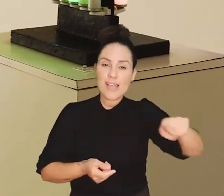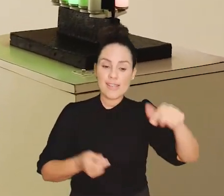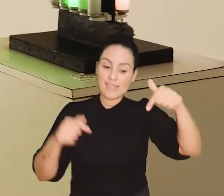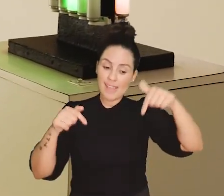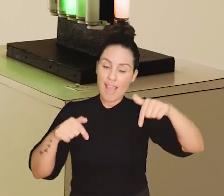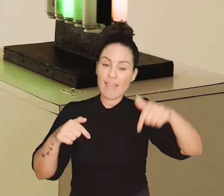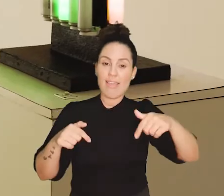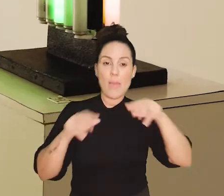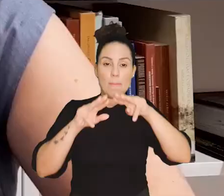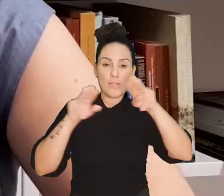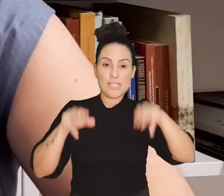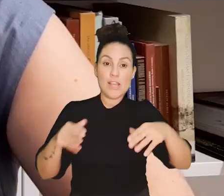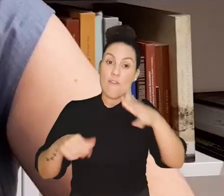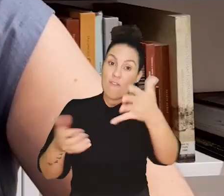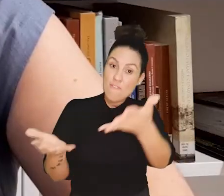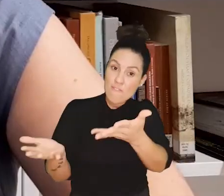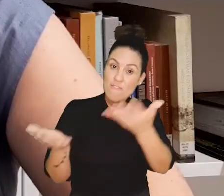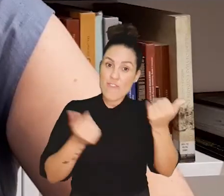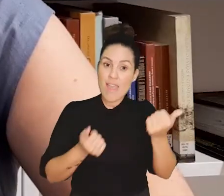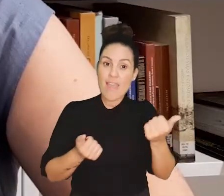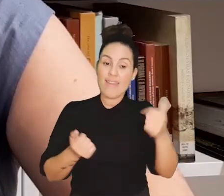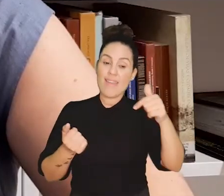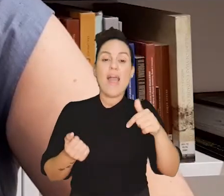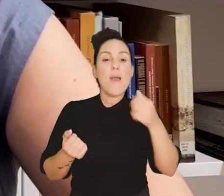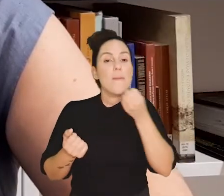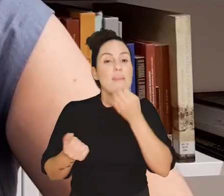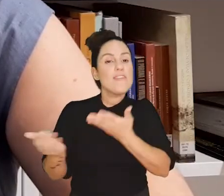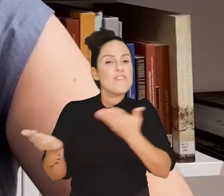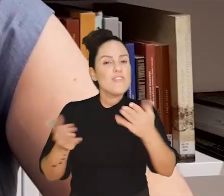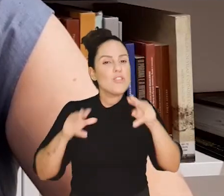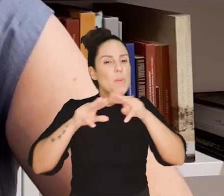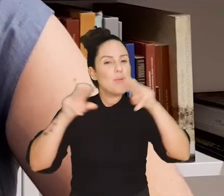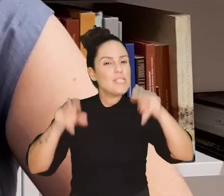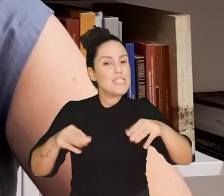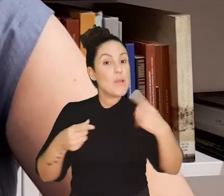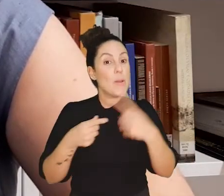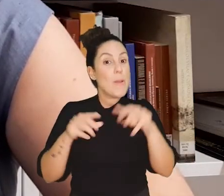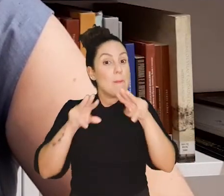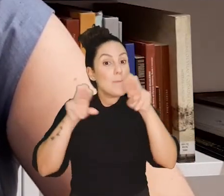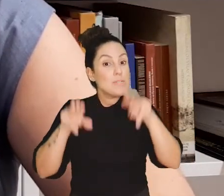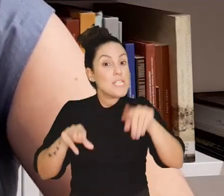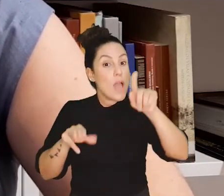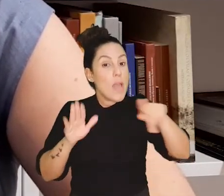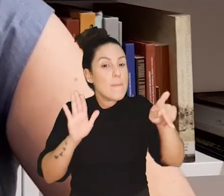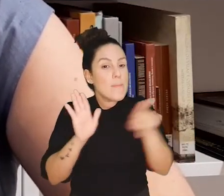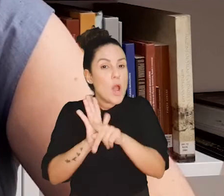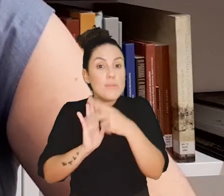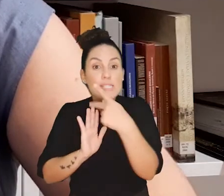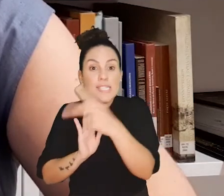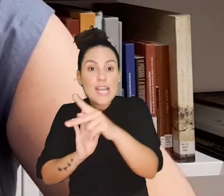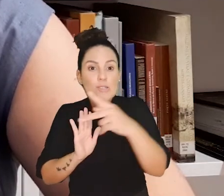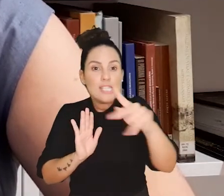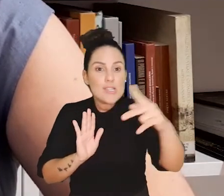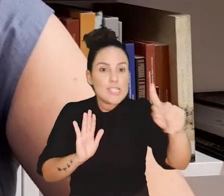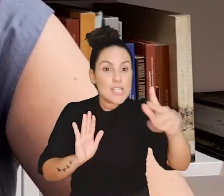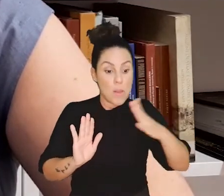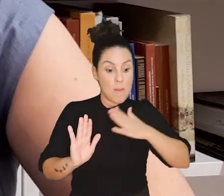Então é isso, estão todos convidados a fazer essa visita. Sejam muito bem-vindos ao museu, ainda